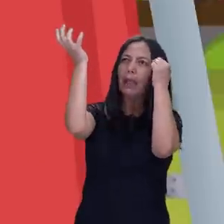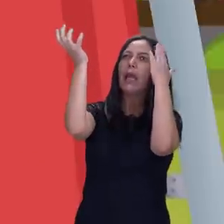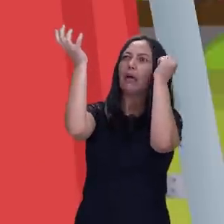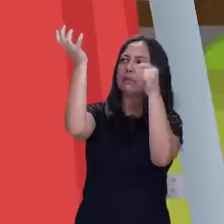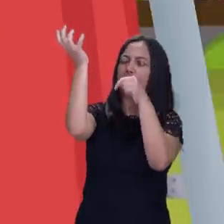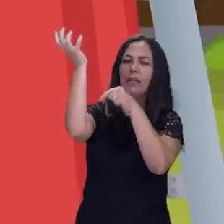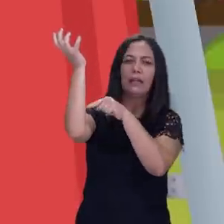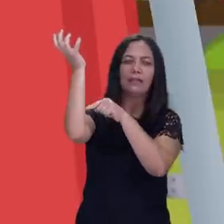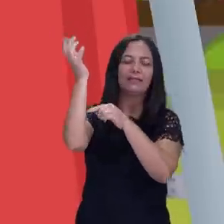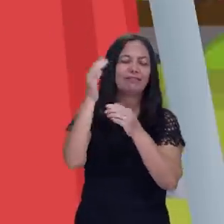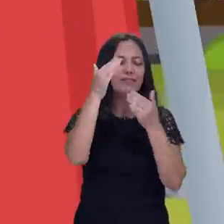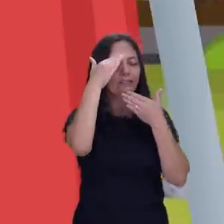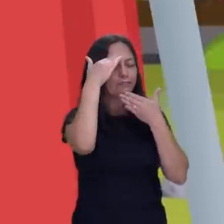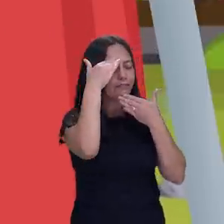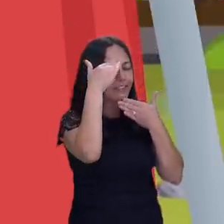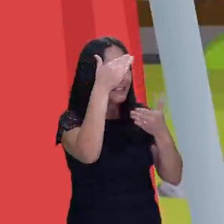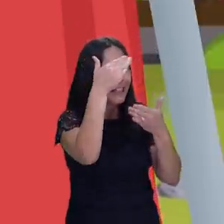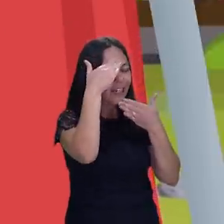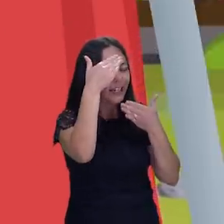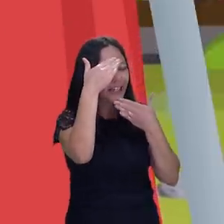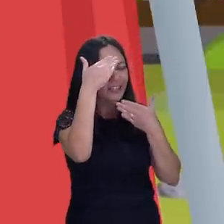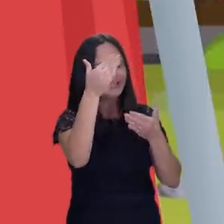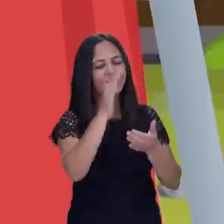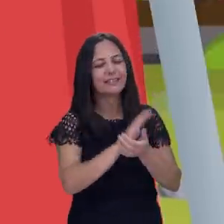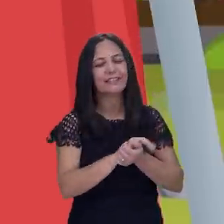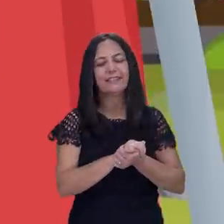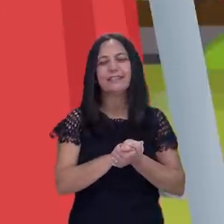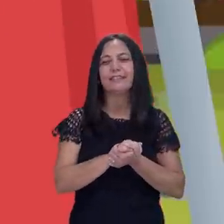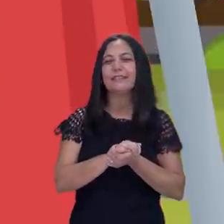Ah, obrigada, Rina!